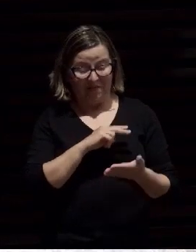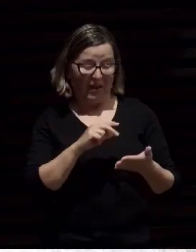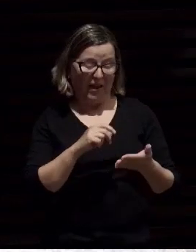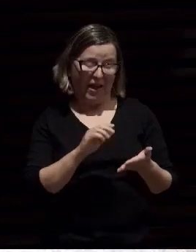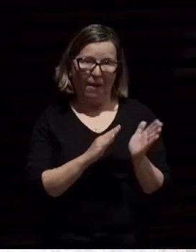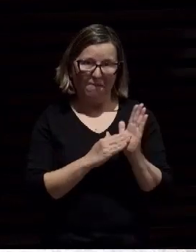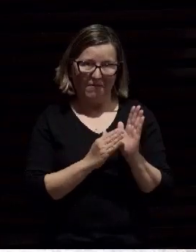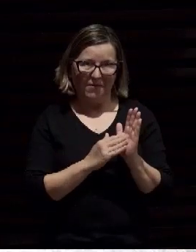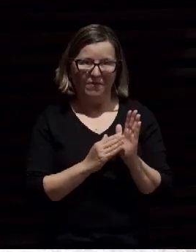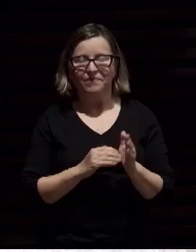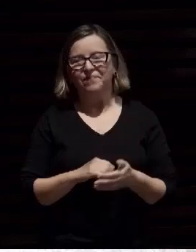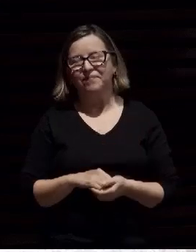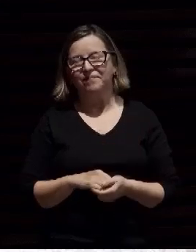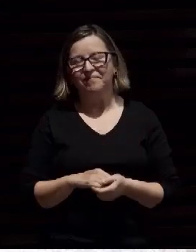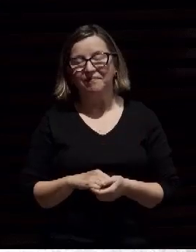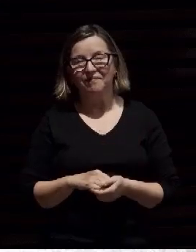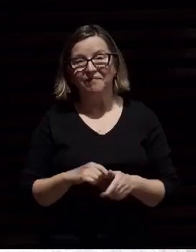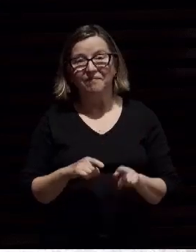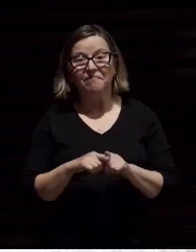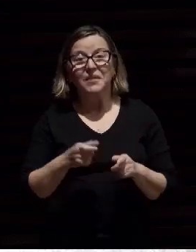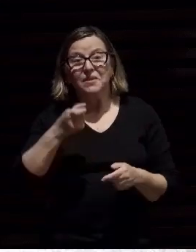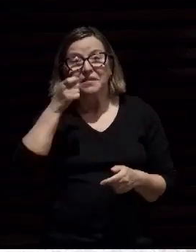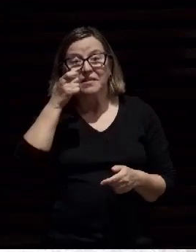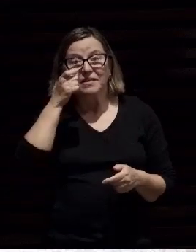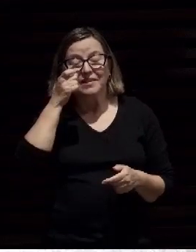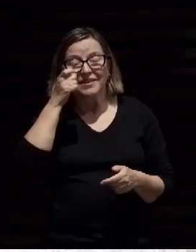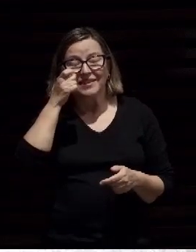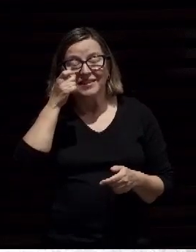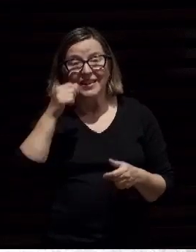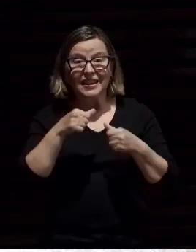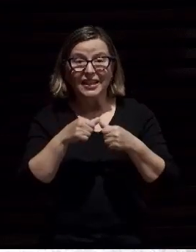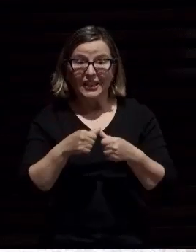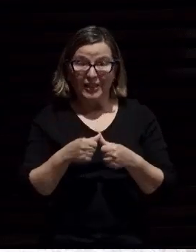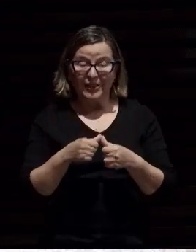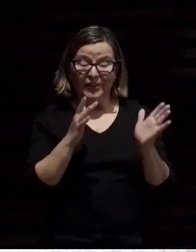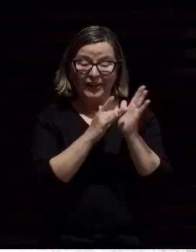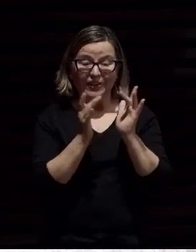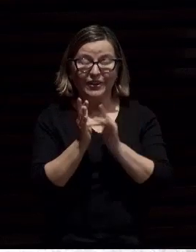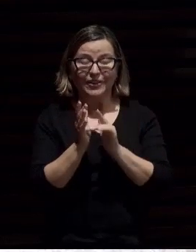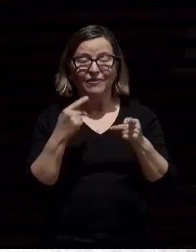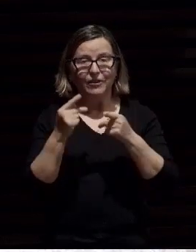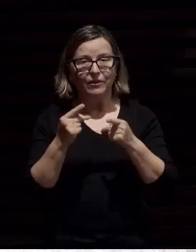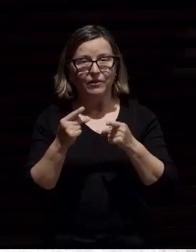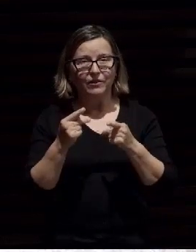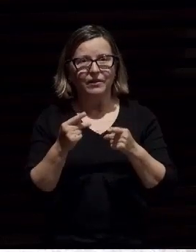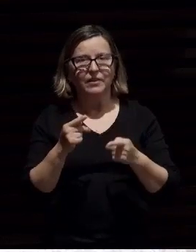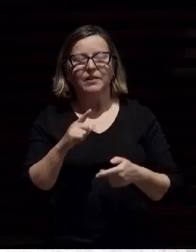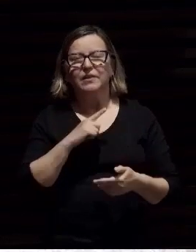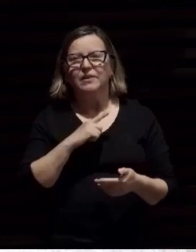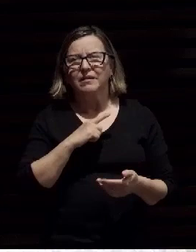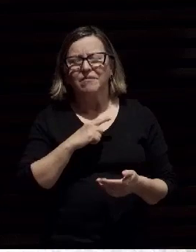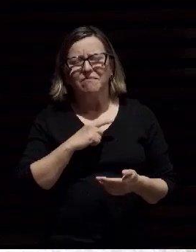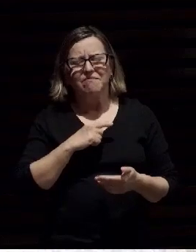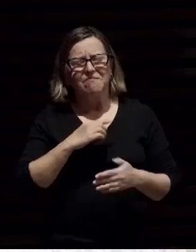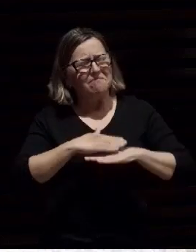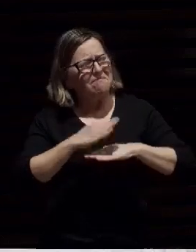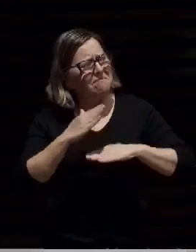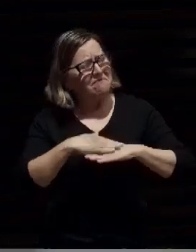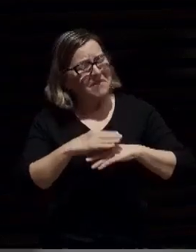Mas o que chama a atenção aqui é isso que Jesus diz: tenho ainda muito que vos dizer,